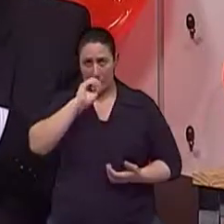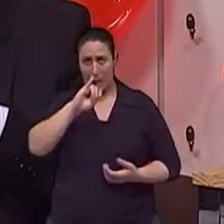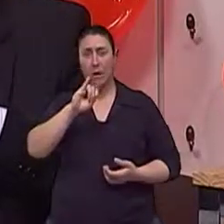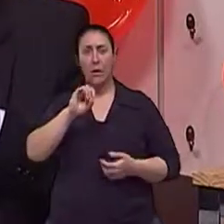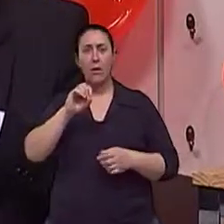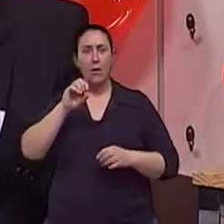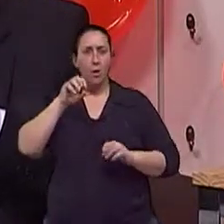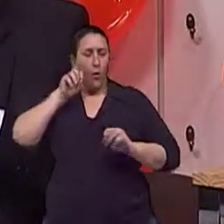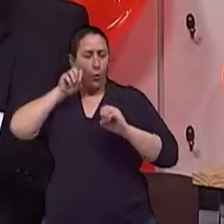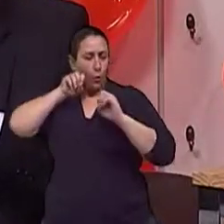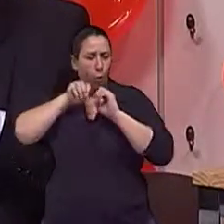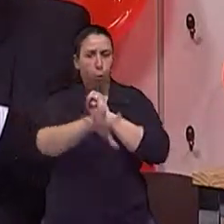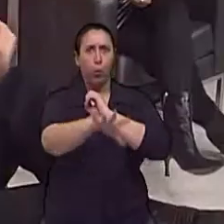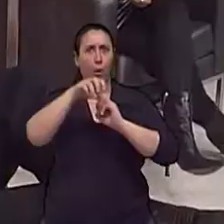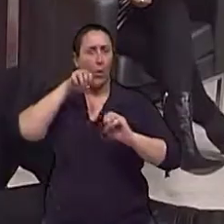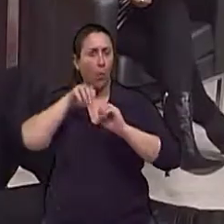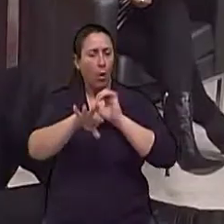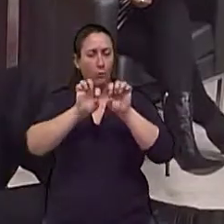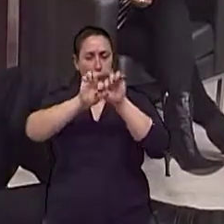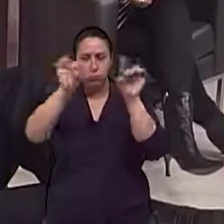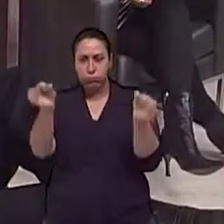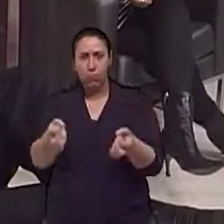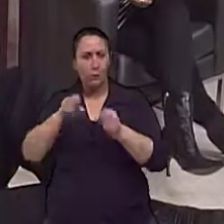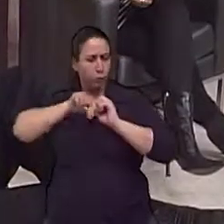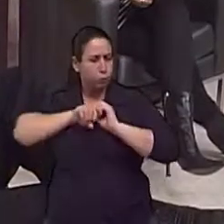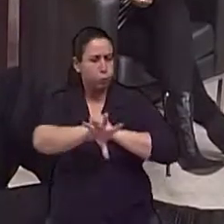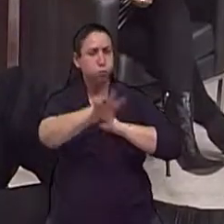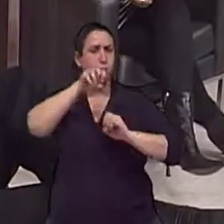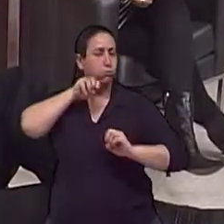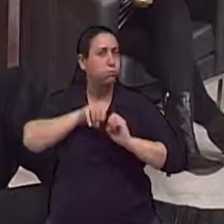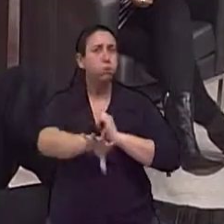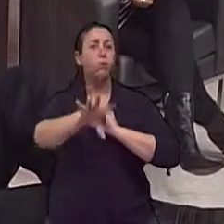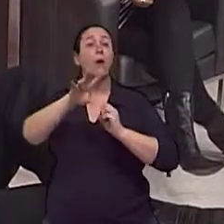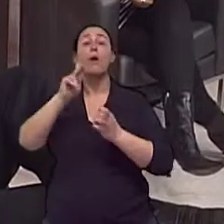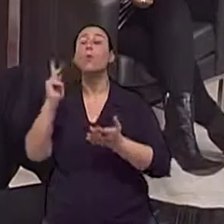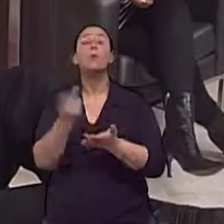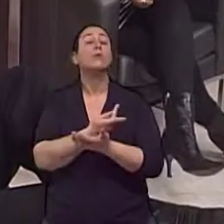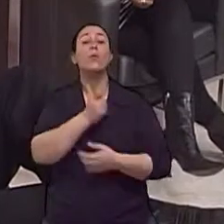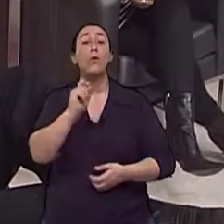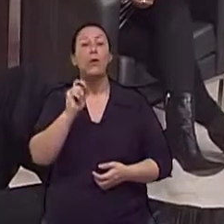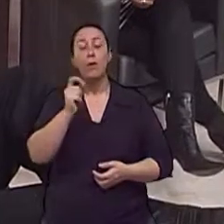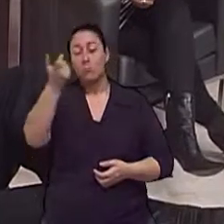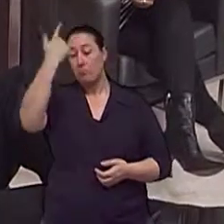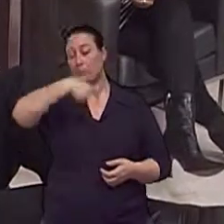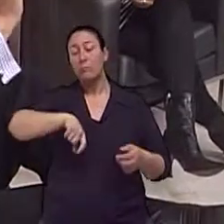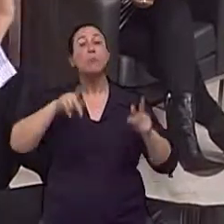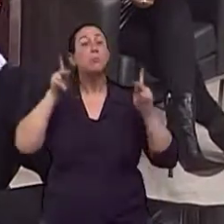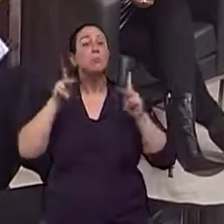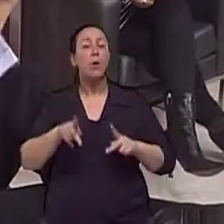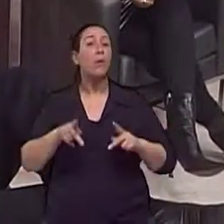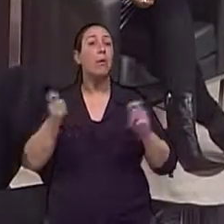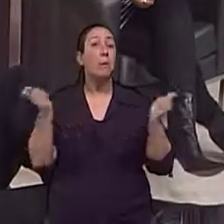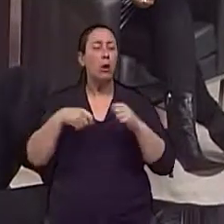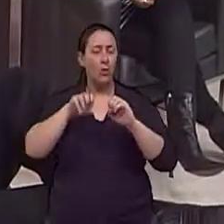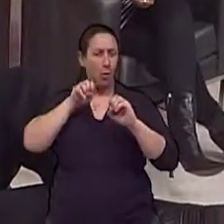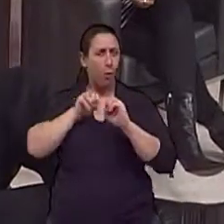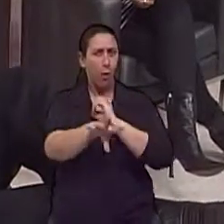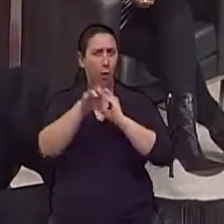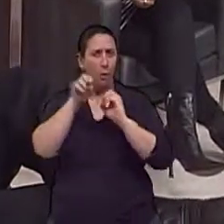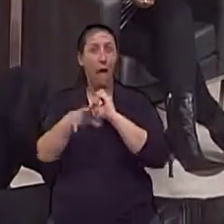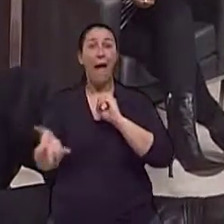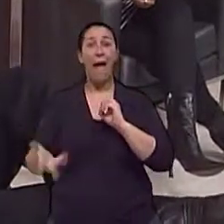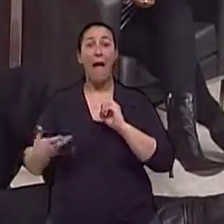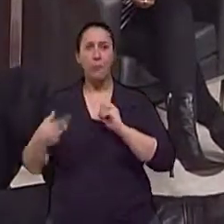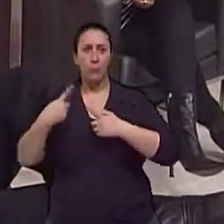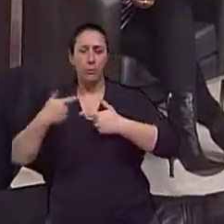ela aumenta o risco de Em algum momento ela por exemplo romper uma artéria no cérebro